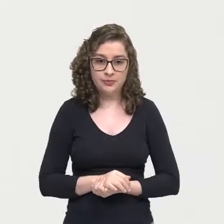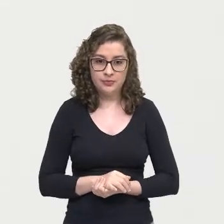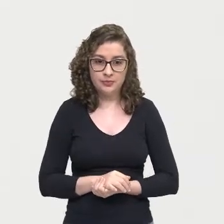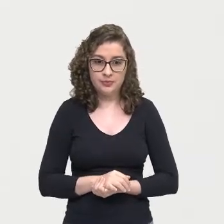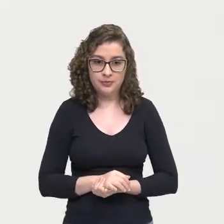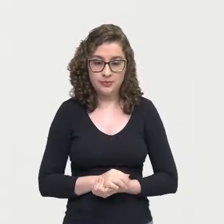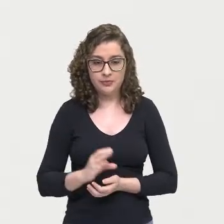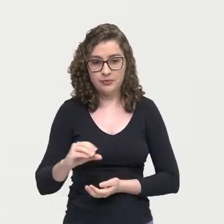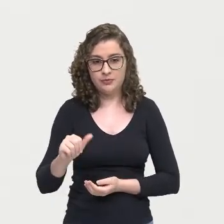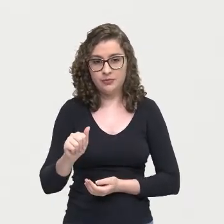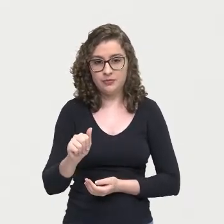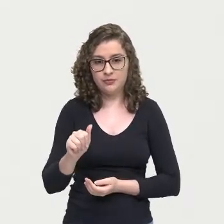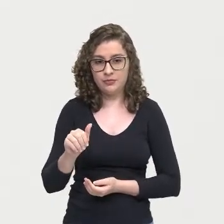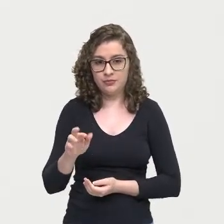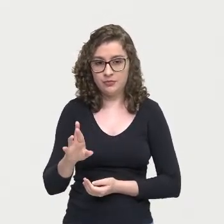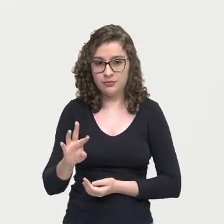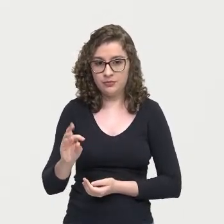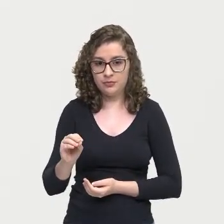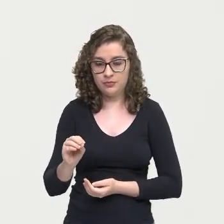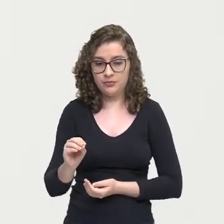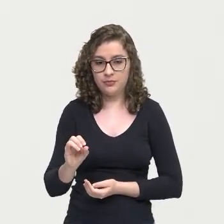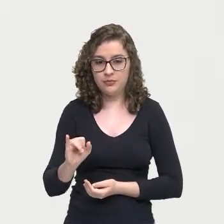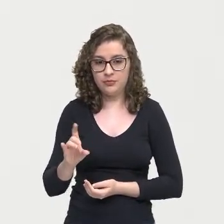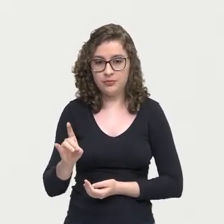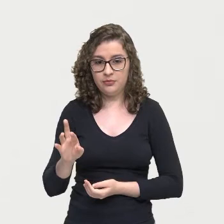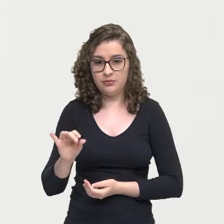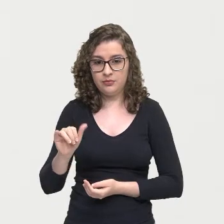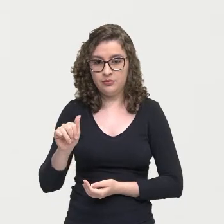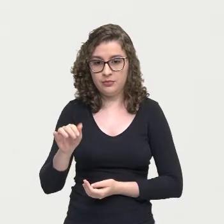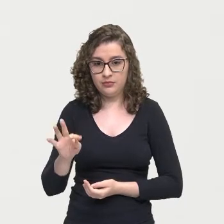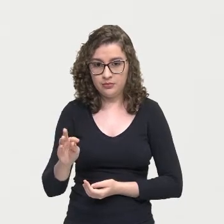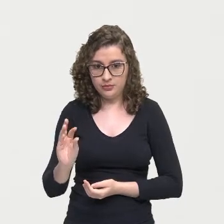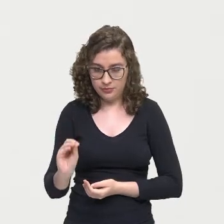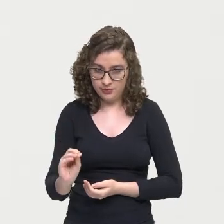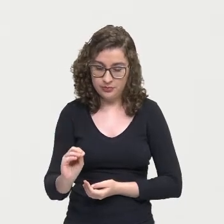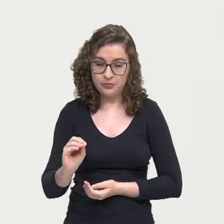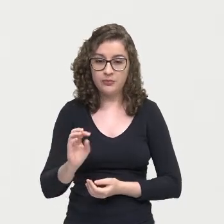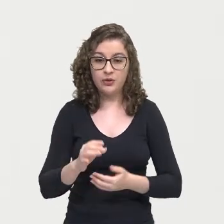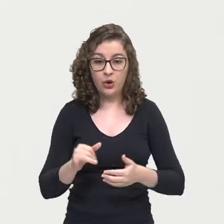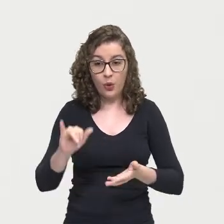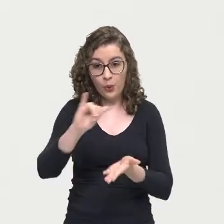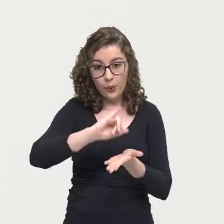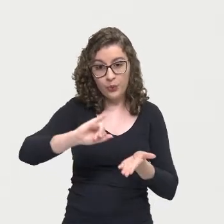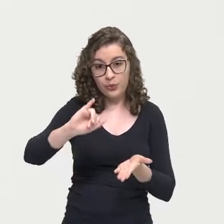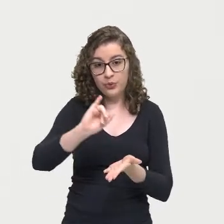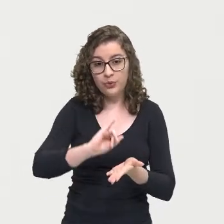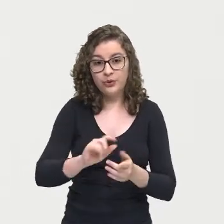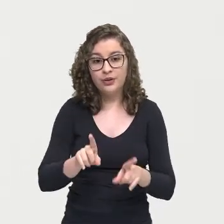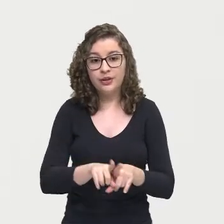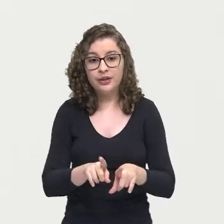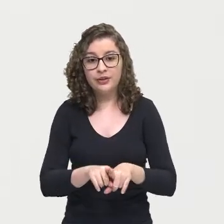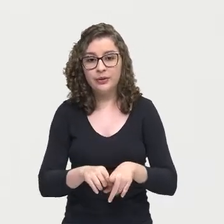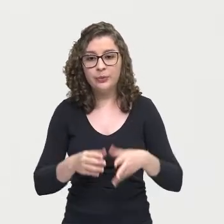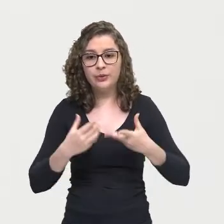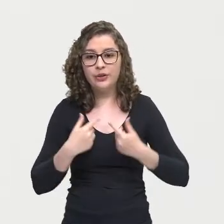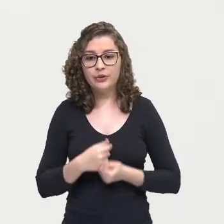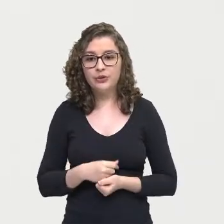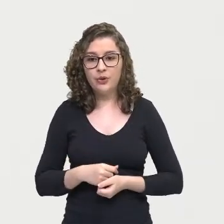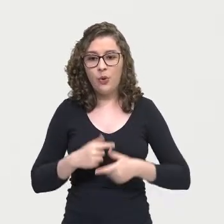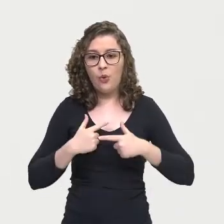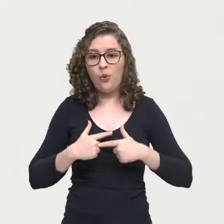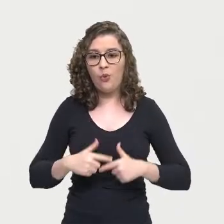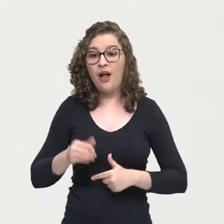dos carboidratos, de gorduras, de outras proteínas e até na